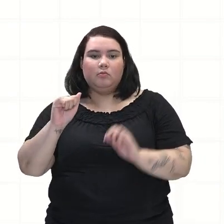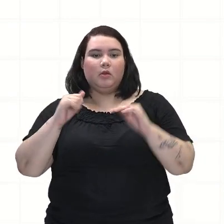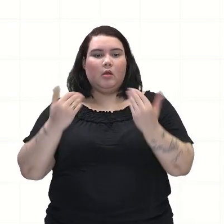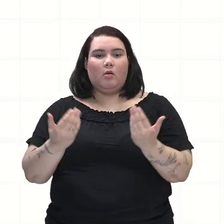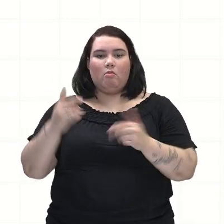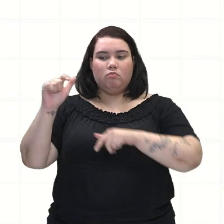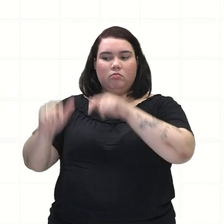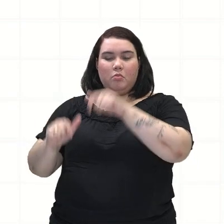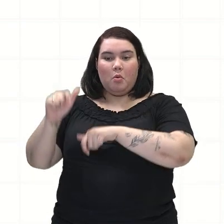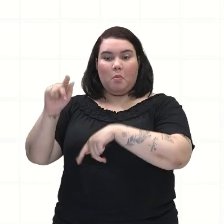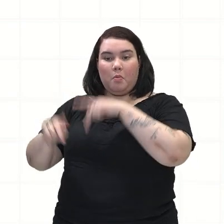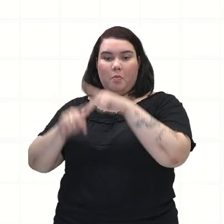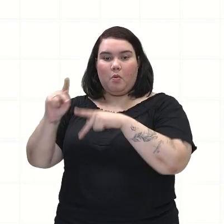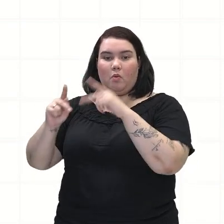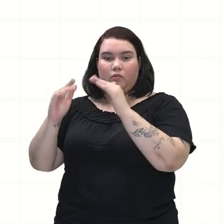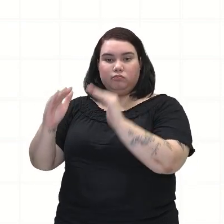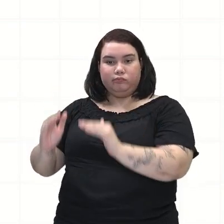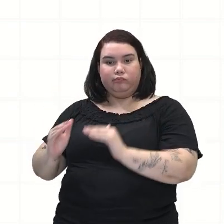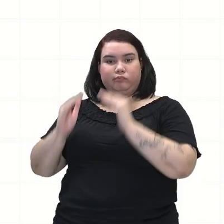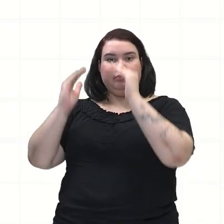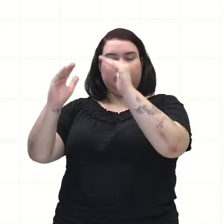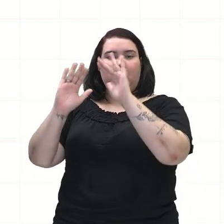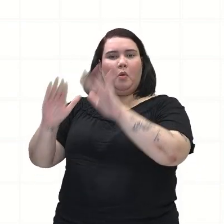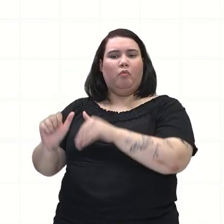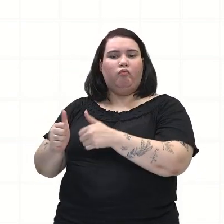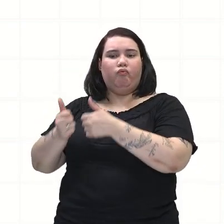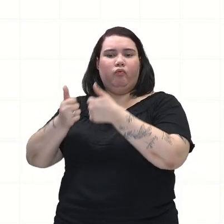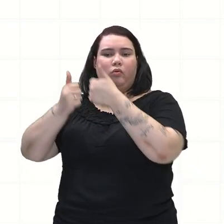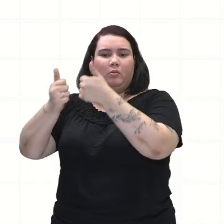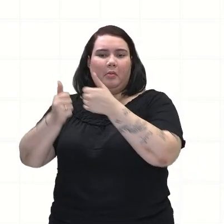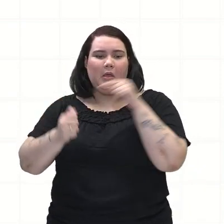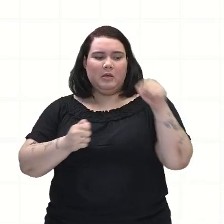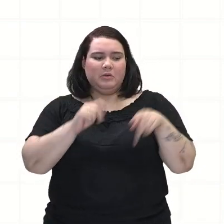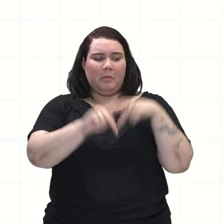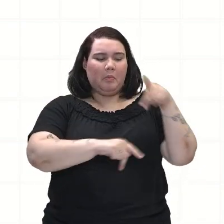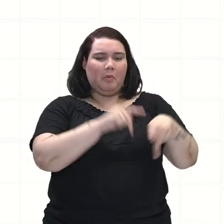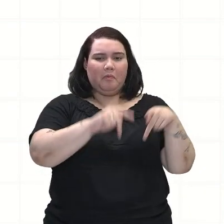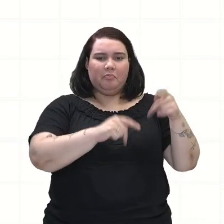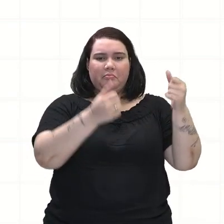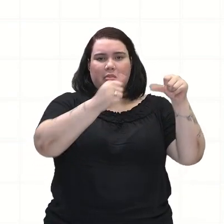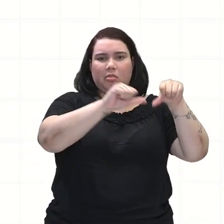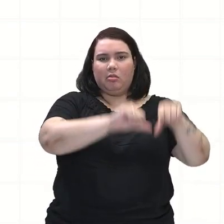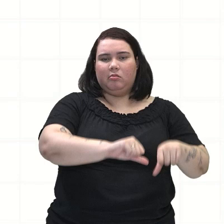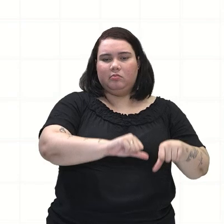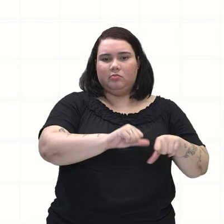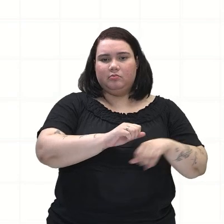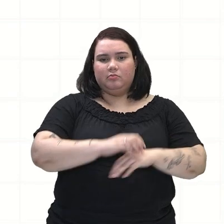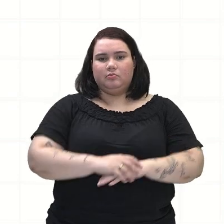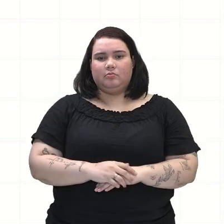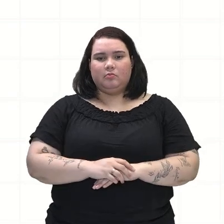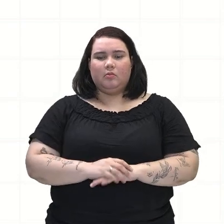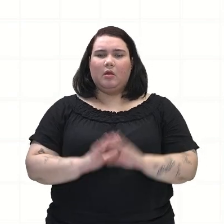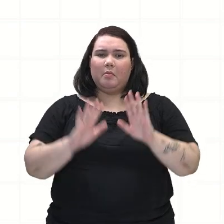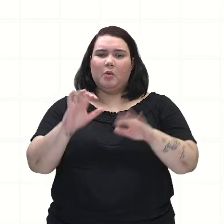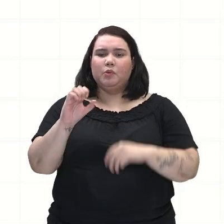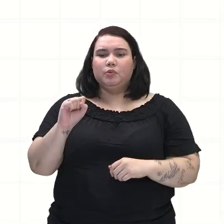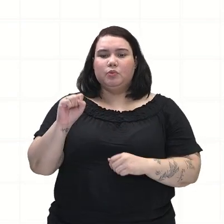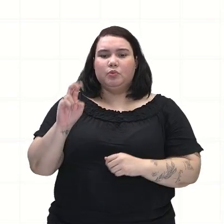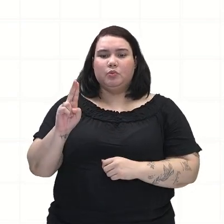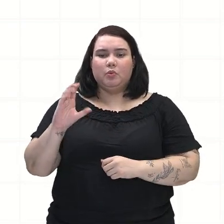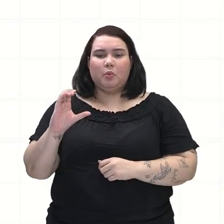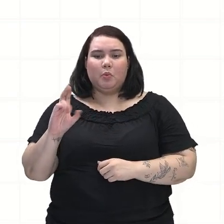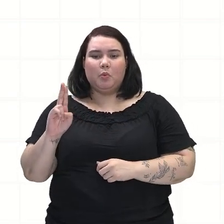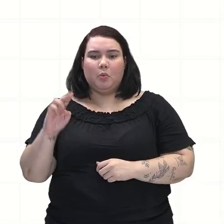aptos prosperavam, enquanto os menos aptos sucumbiam. Professor, o que seria um sucumbir?